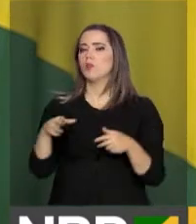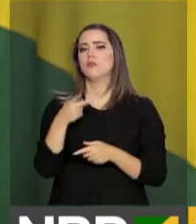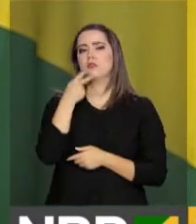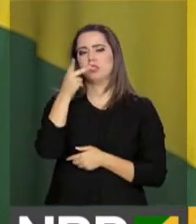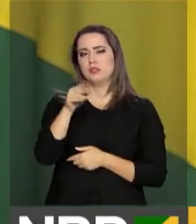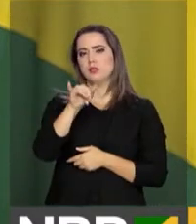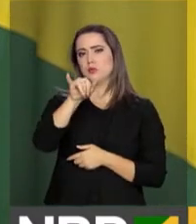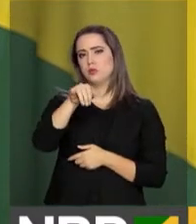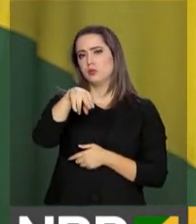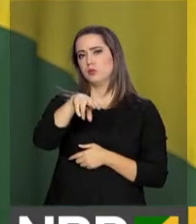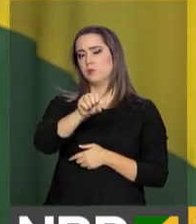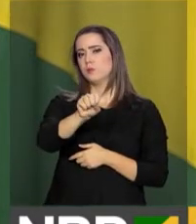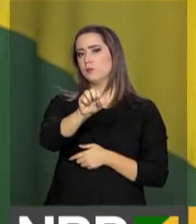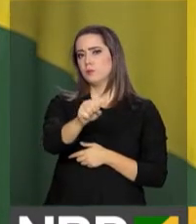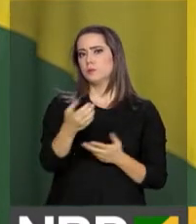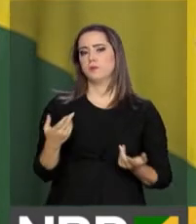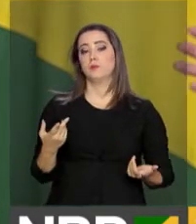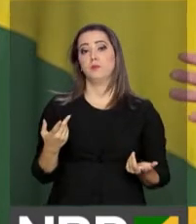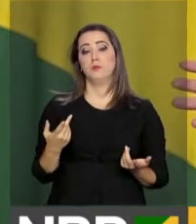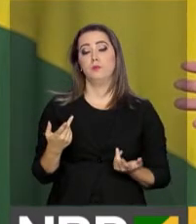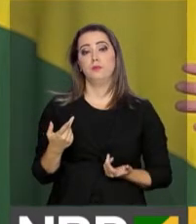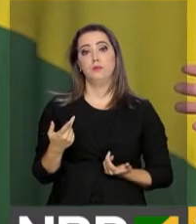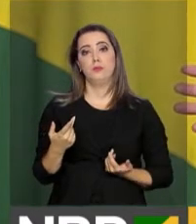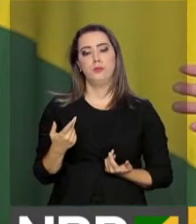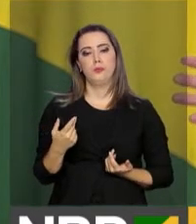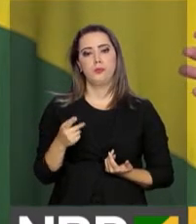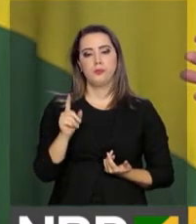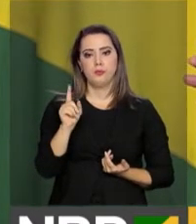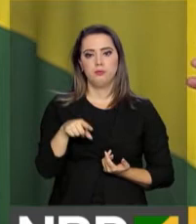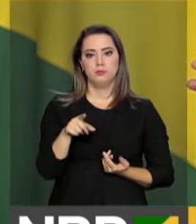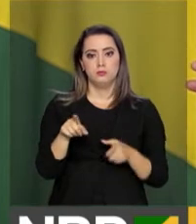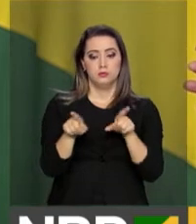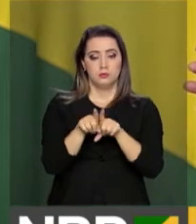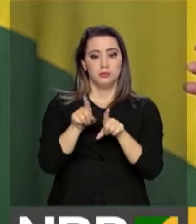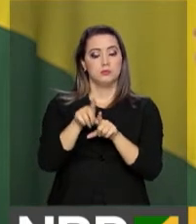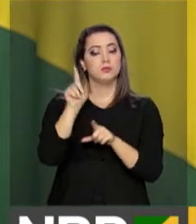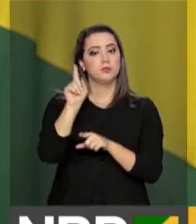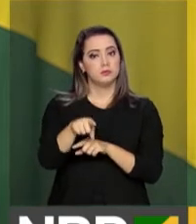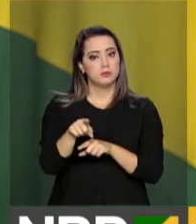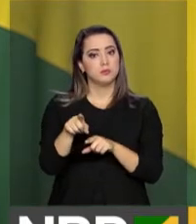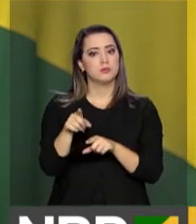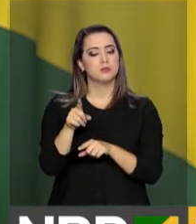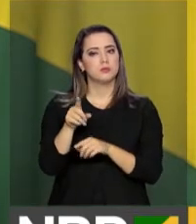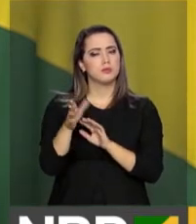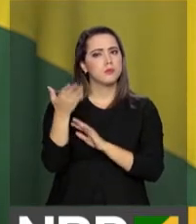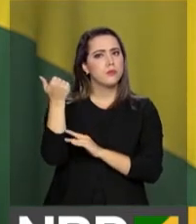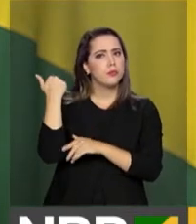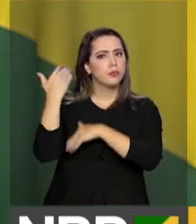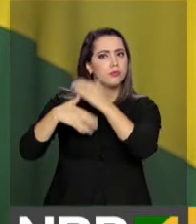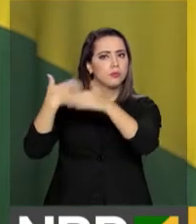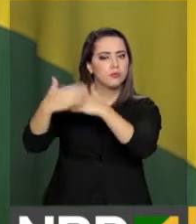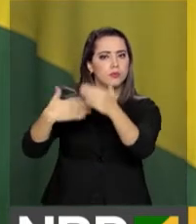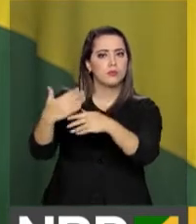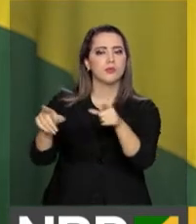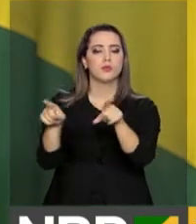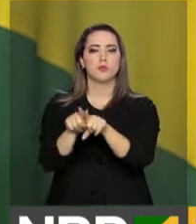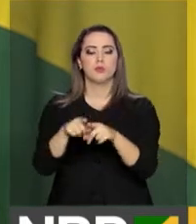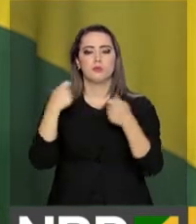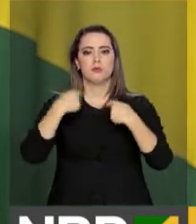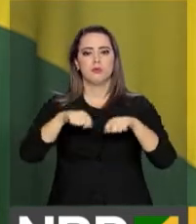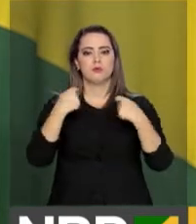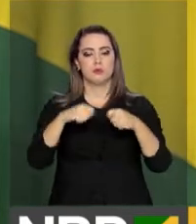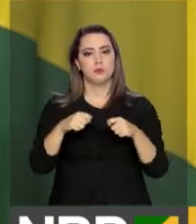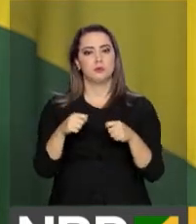social e também nestes últimos tempos eu devo